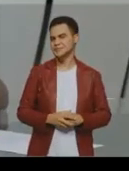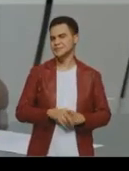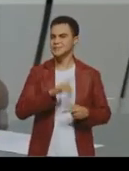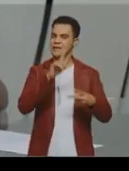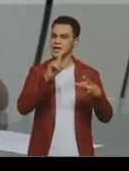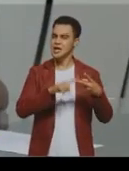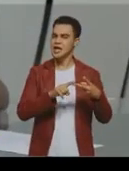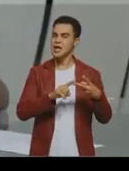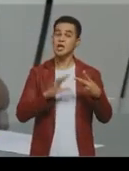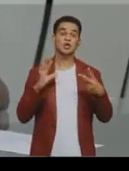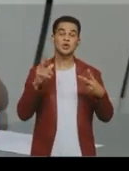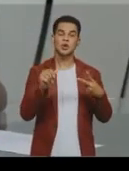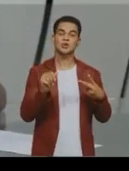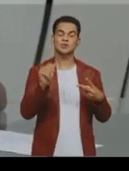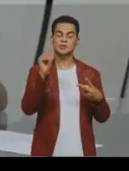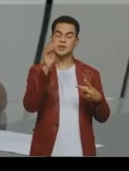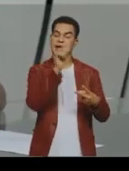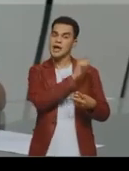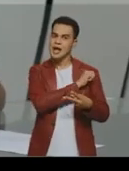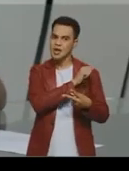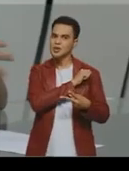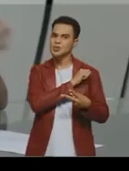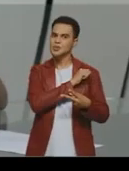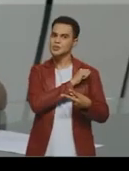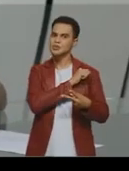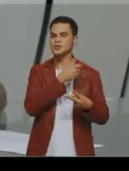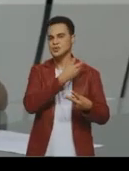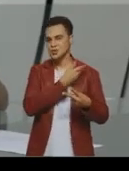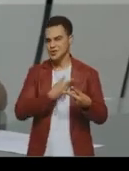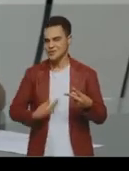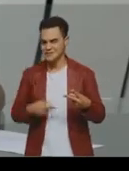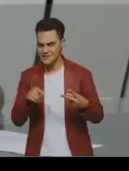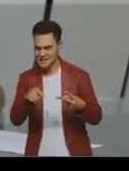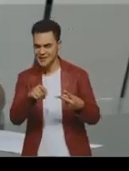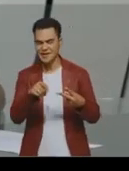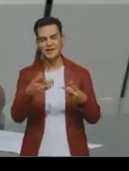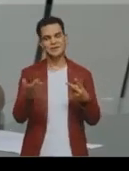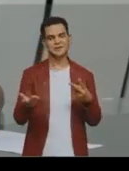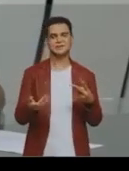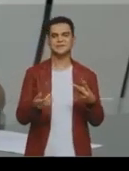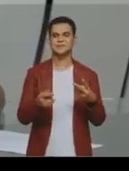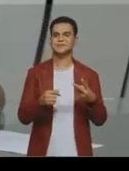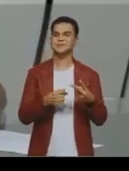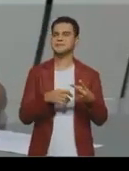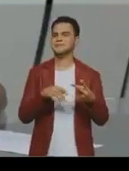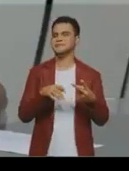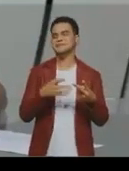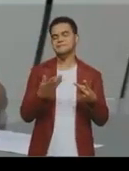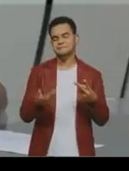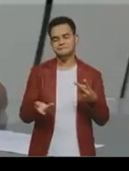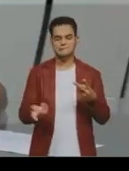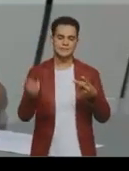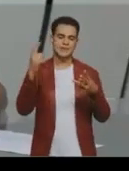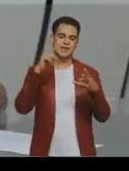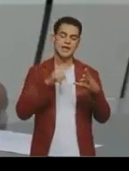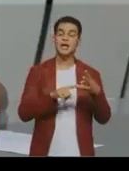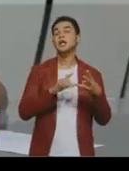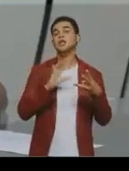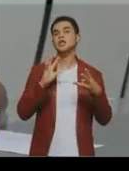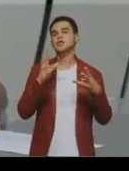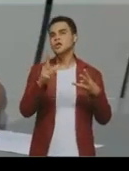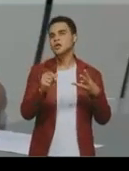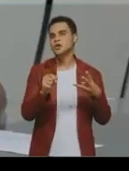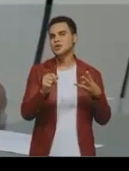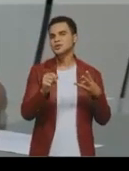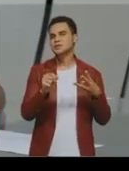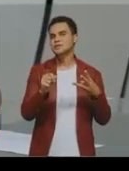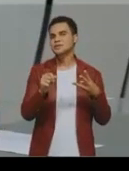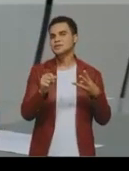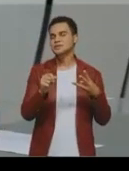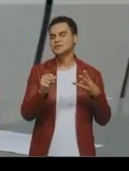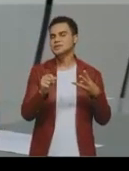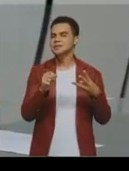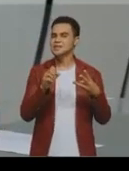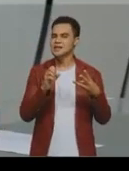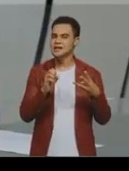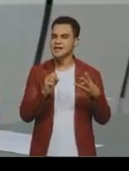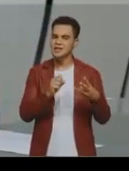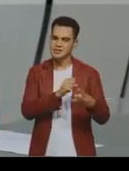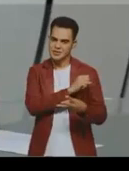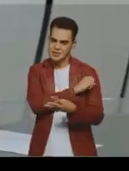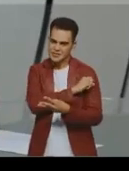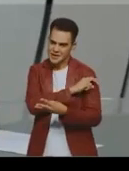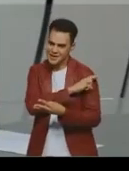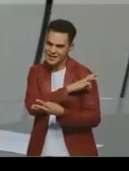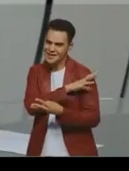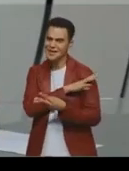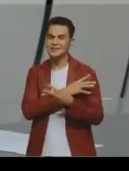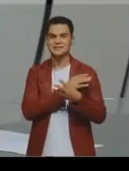todos os alunos da rede pública, aí já exclui do Brasil, já pega da rede privada, todos da educação básica, aí os do ensino superior já